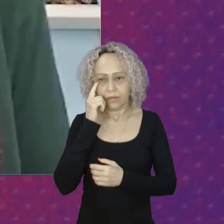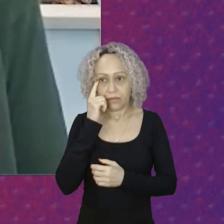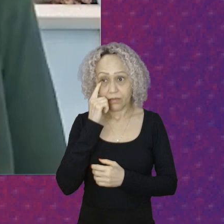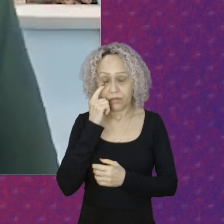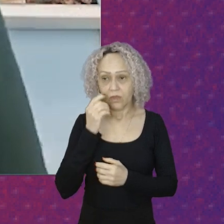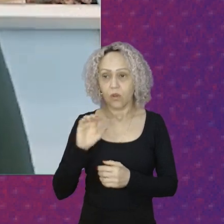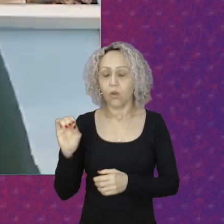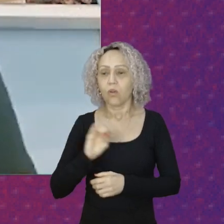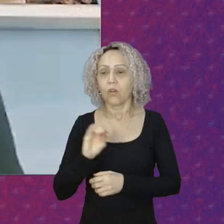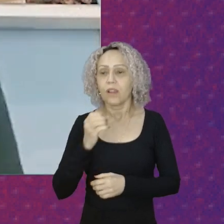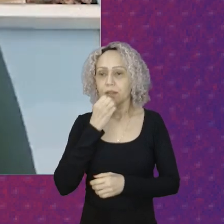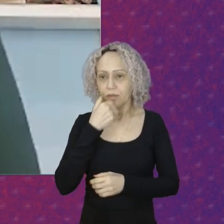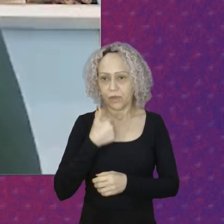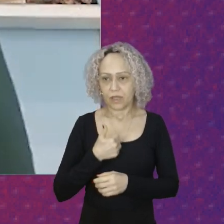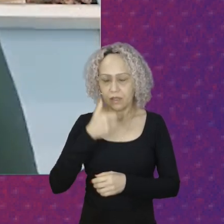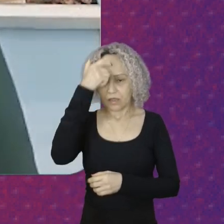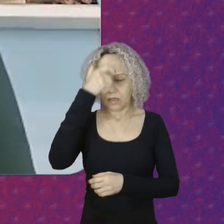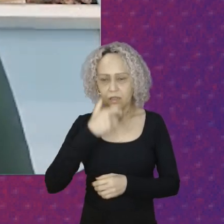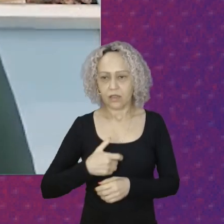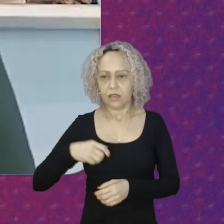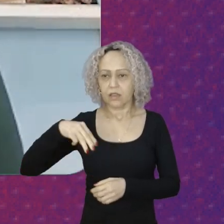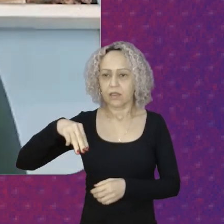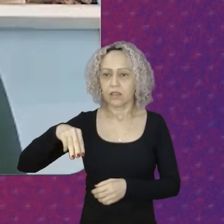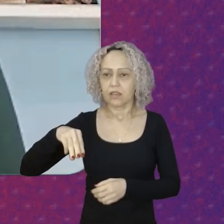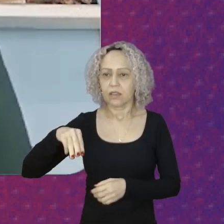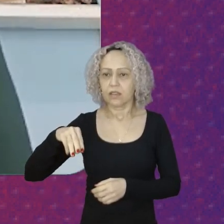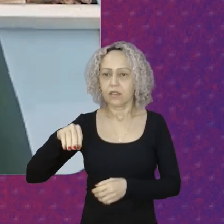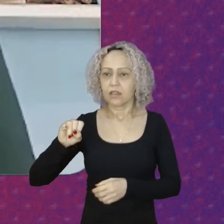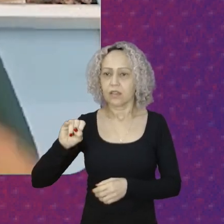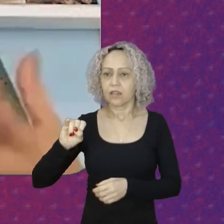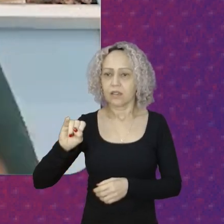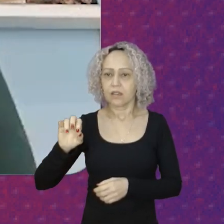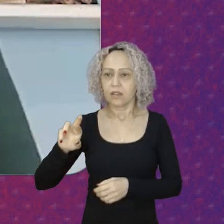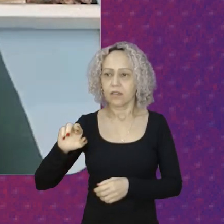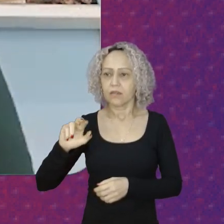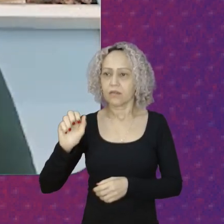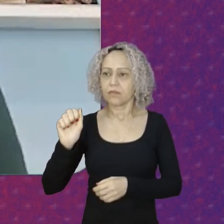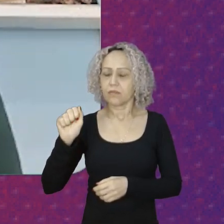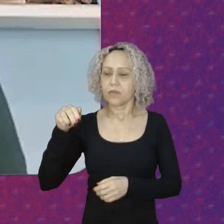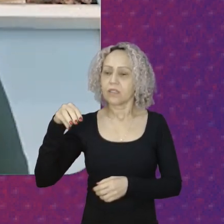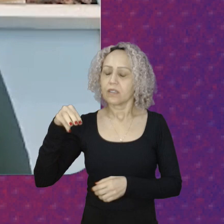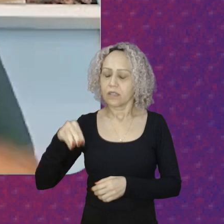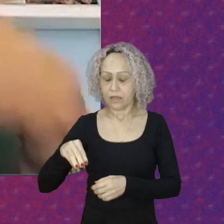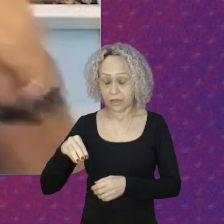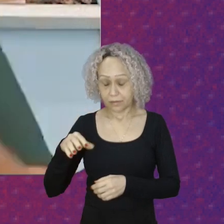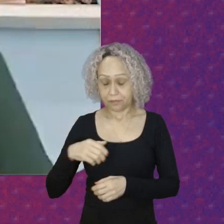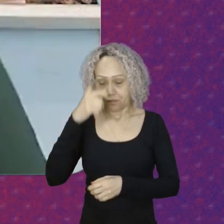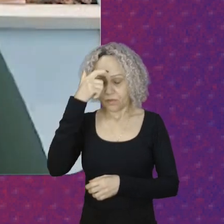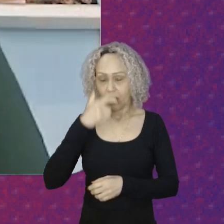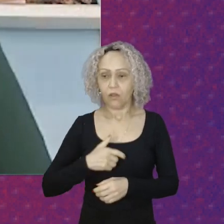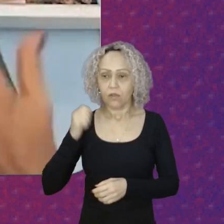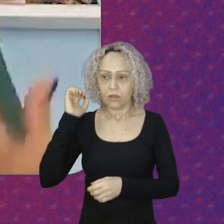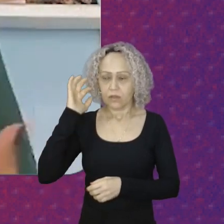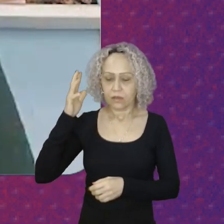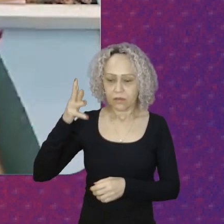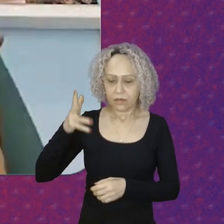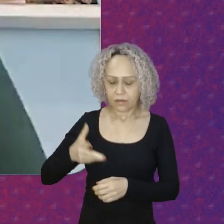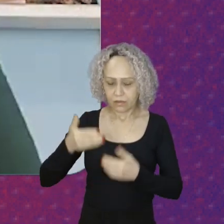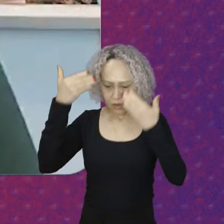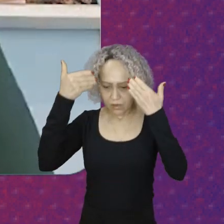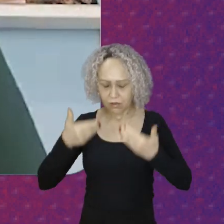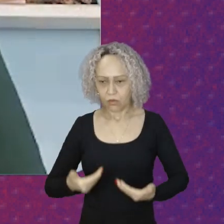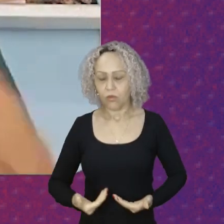Oi, gente, tudo bem? Eu sou a Miriam Barbosa. Eu vou me autodescrever para que vocês possam ter uma ideia